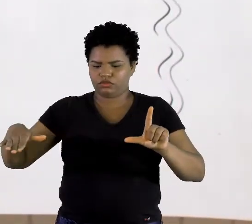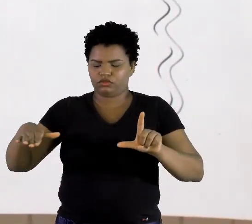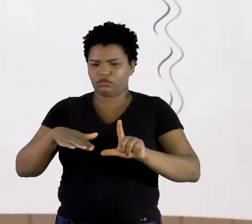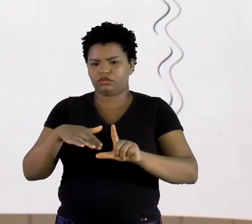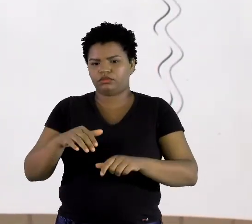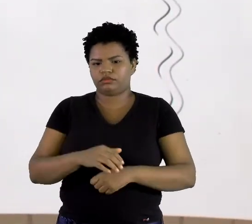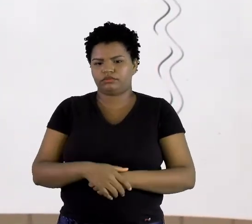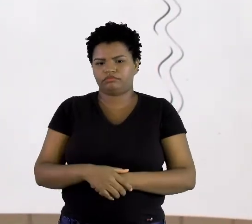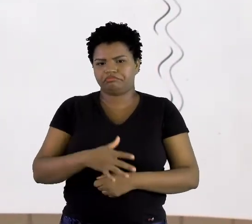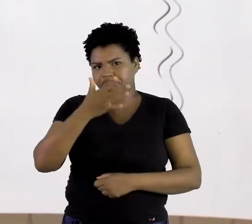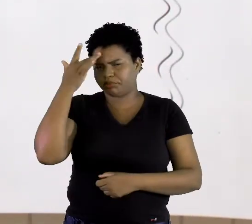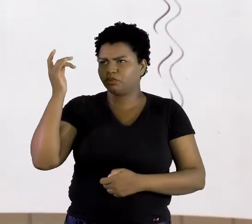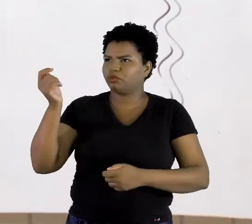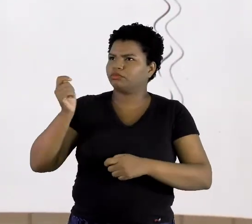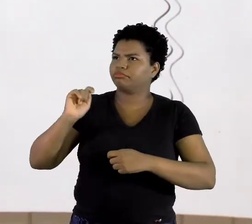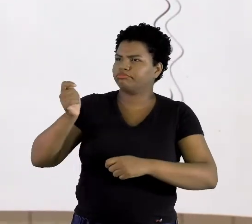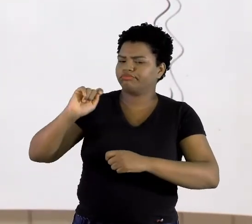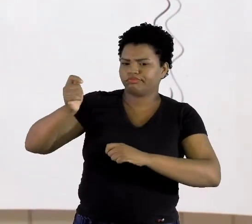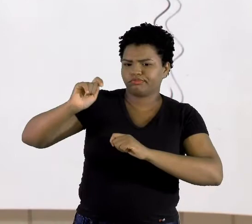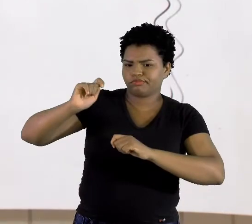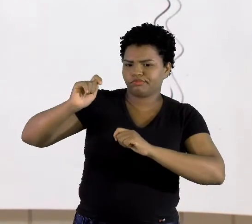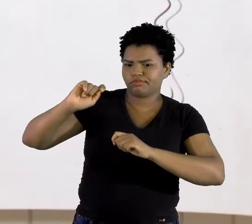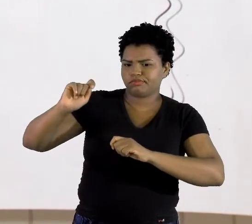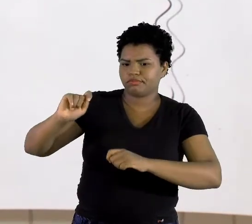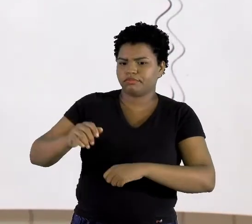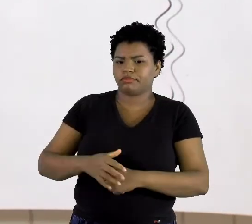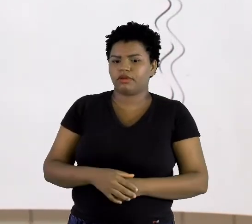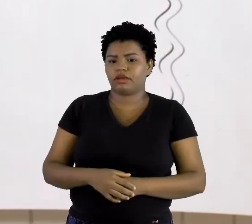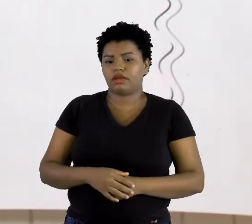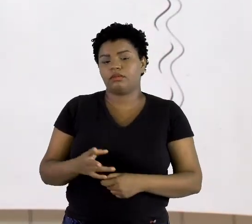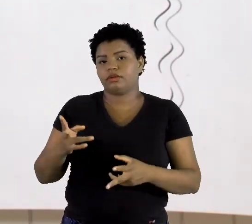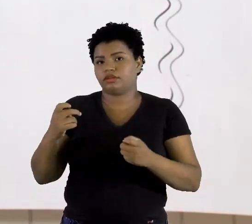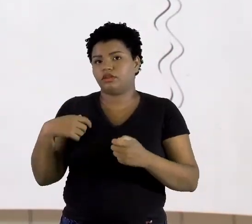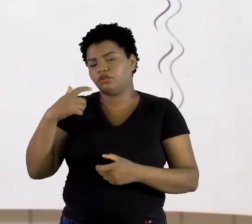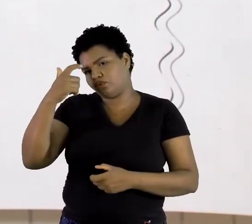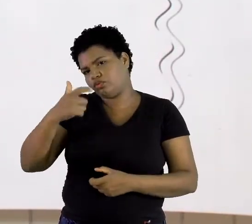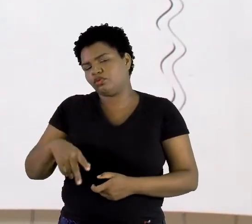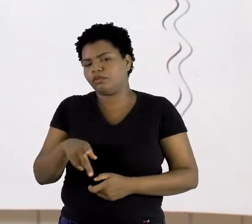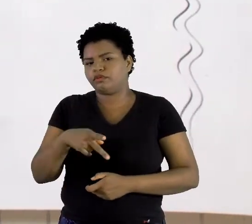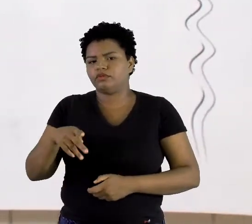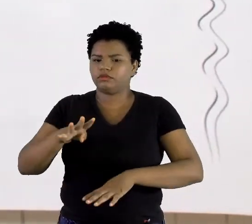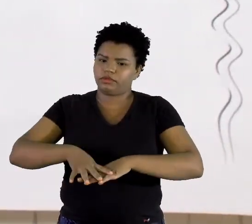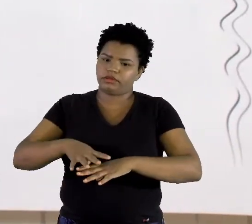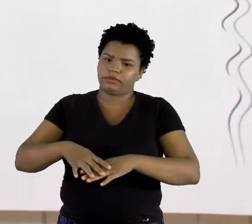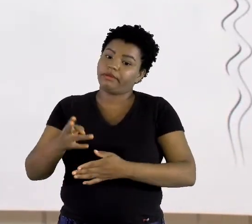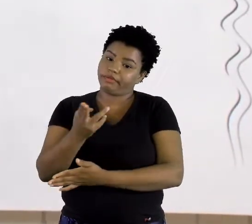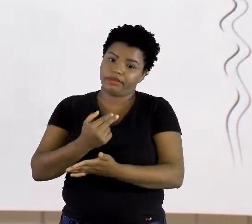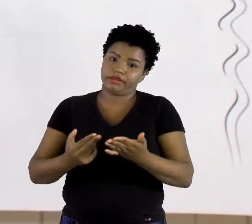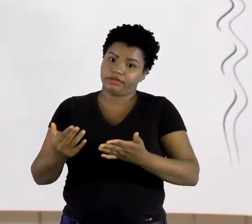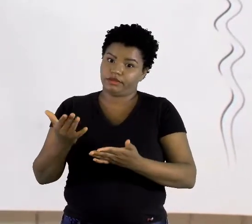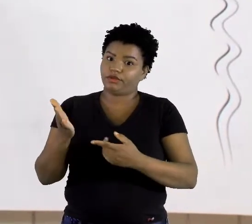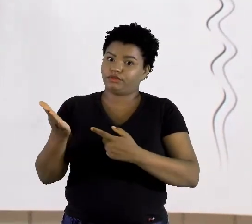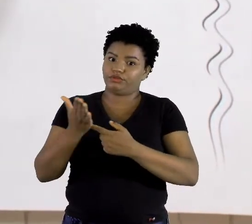pipa. Perceba por que eu sou professor de matemática. Veja que meu desenho não ajuda muito.